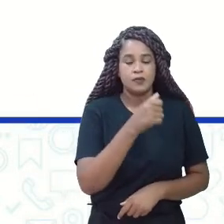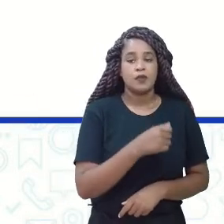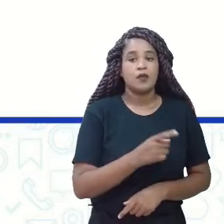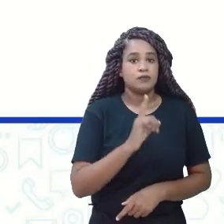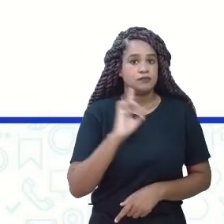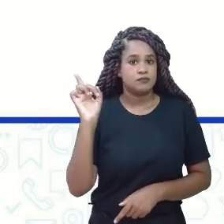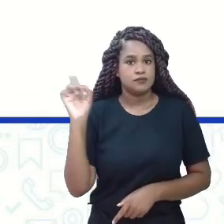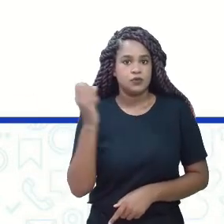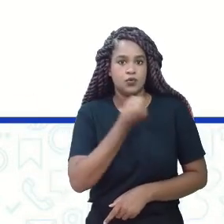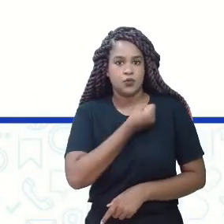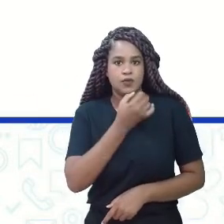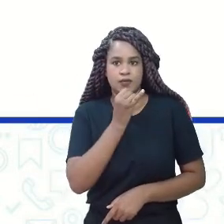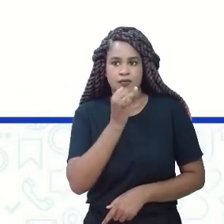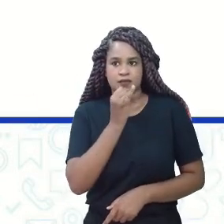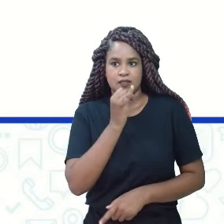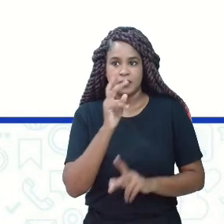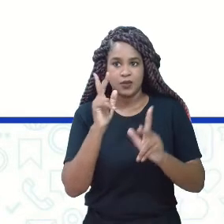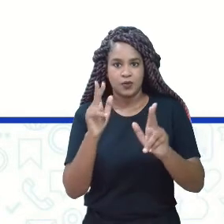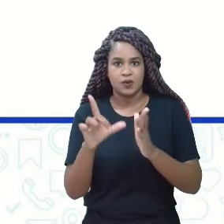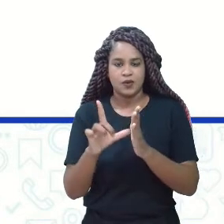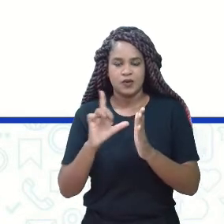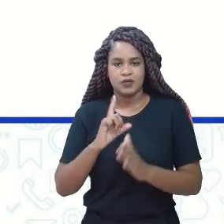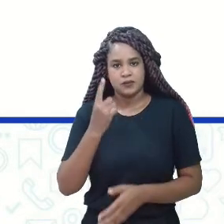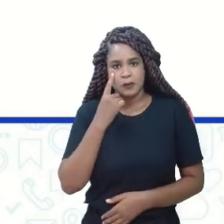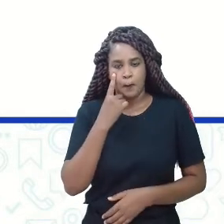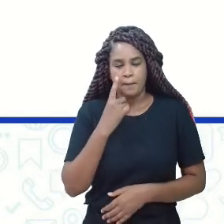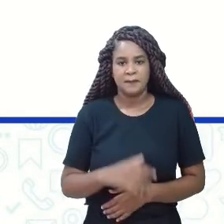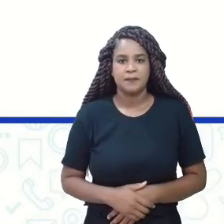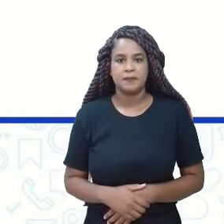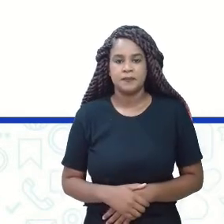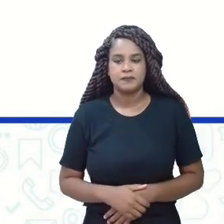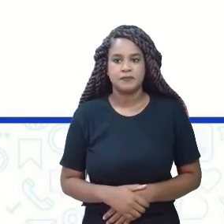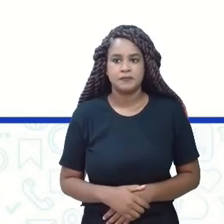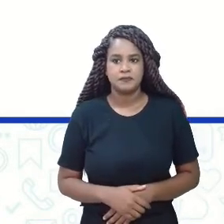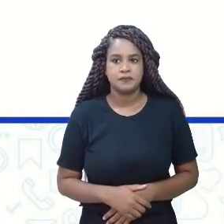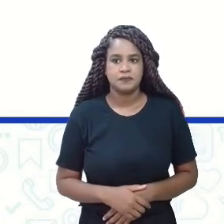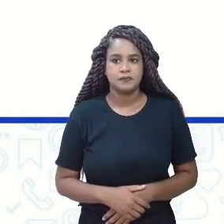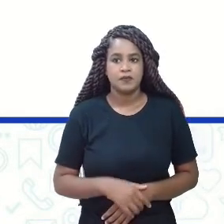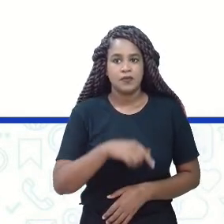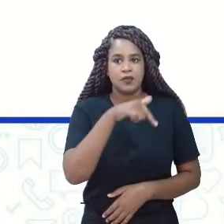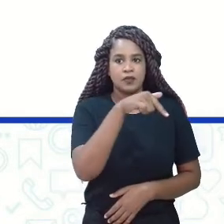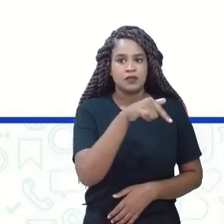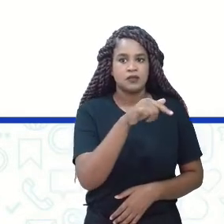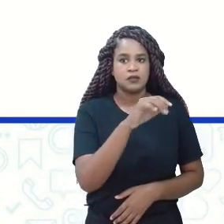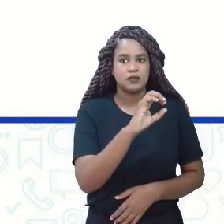outros números, idênticos aos iniciais, inclusive, né, os anteriores, perdão. A gente tem aí